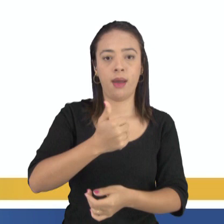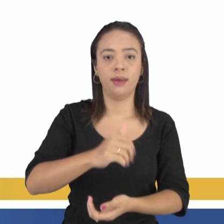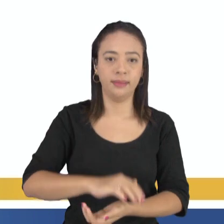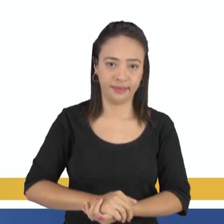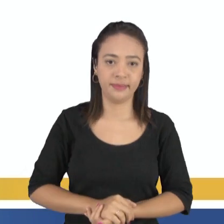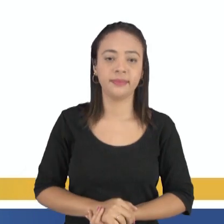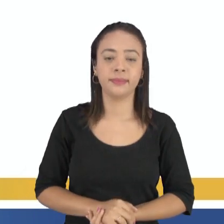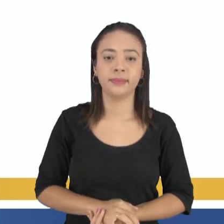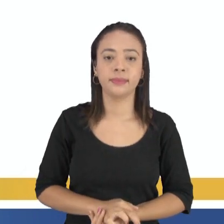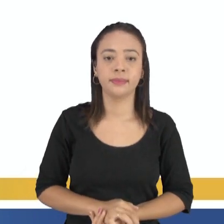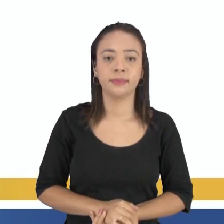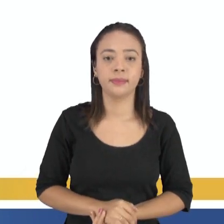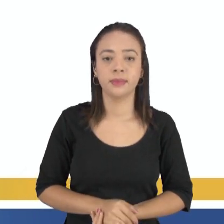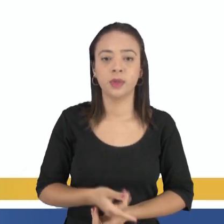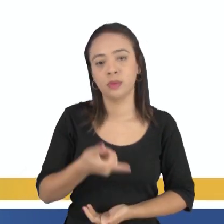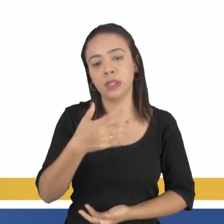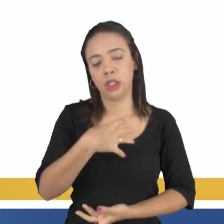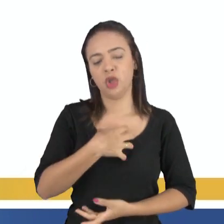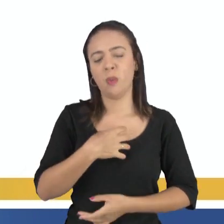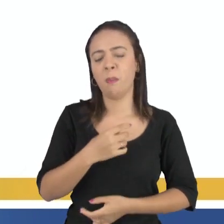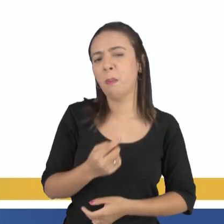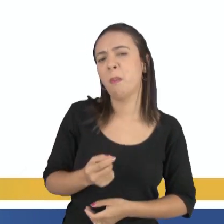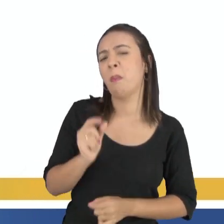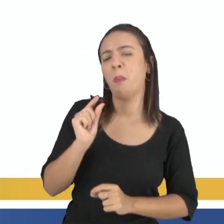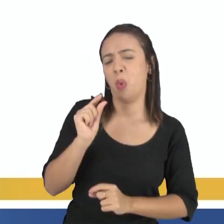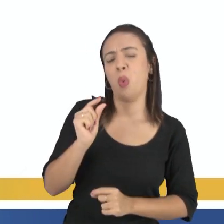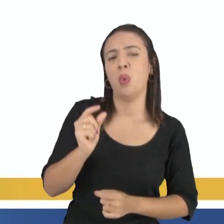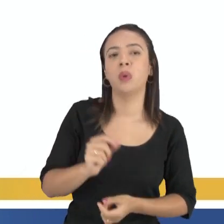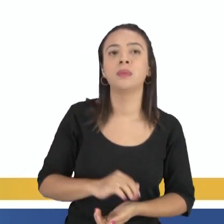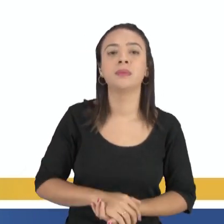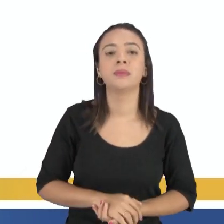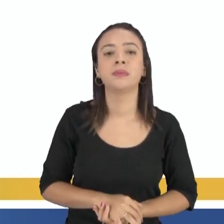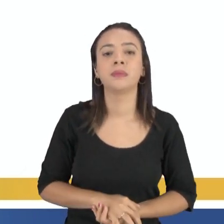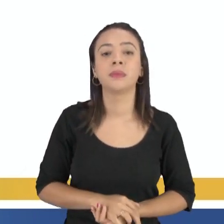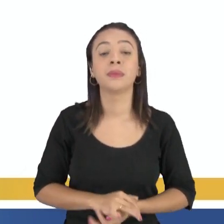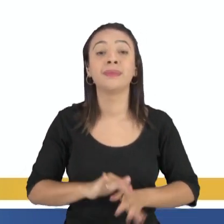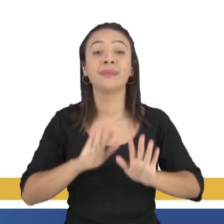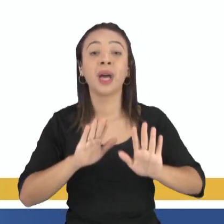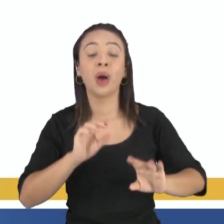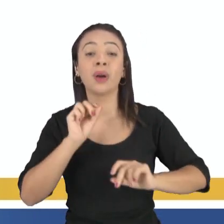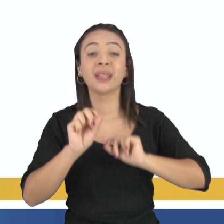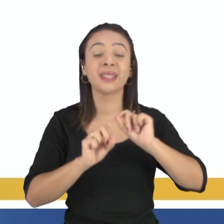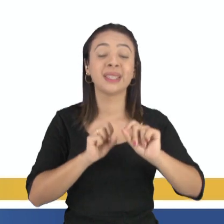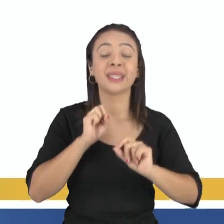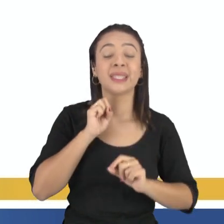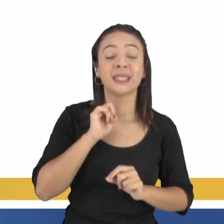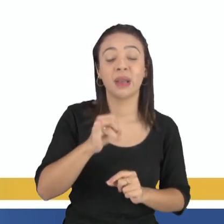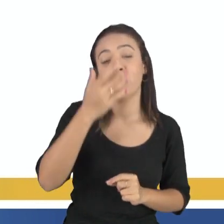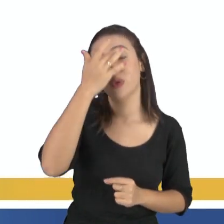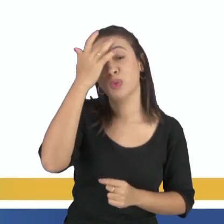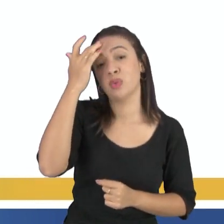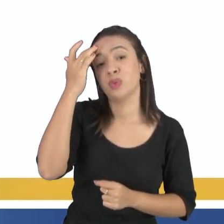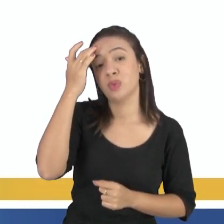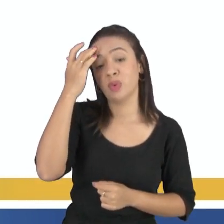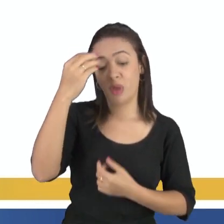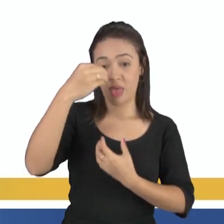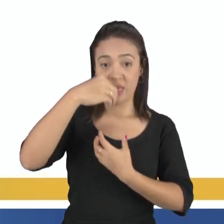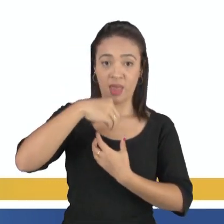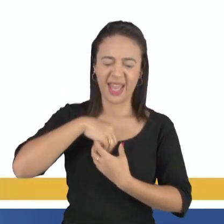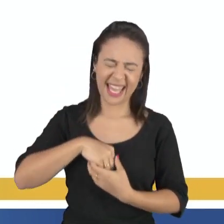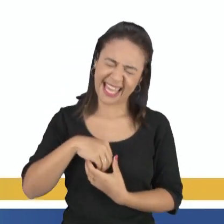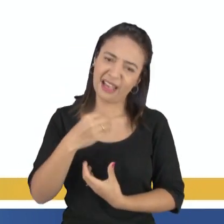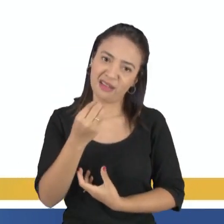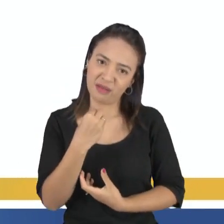muito, não vai apresentar muito sintoma, né? E se a pessoa estiver ali com um sistema